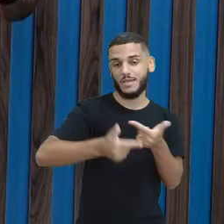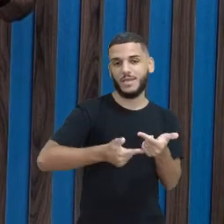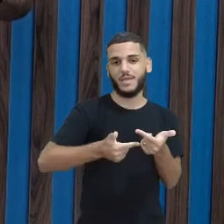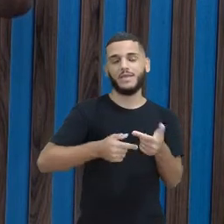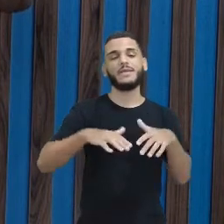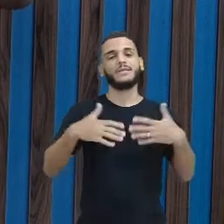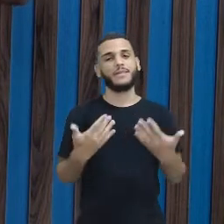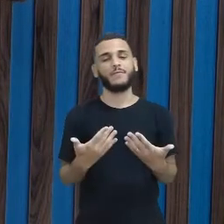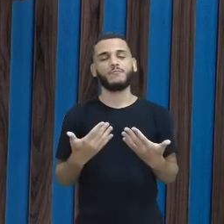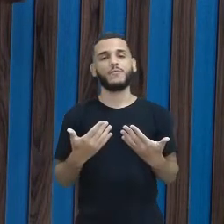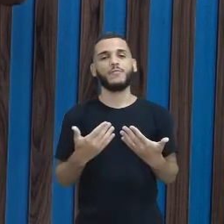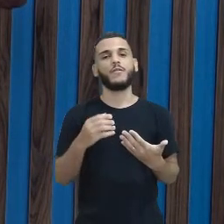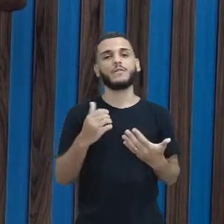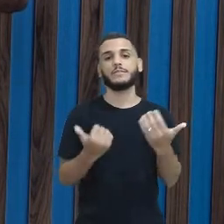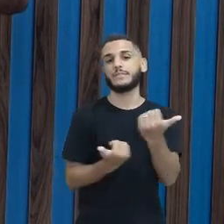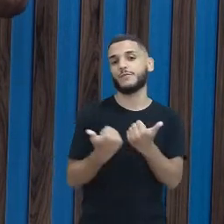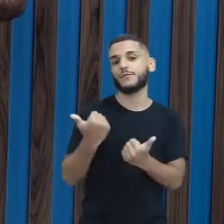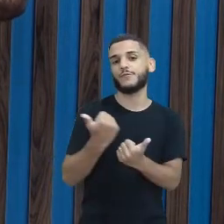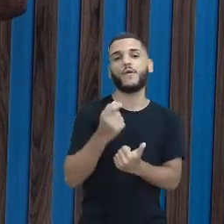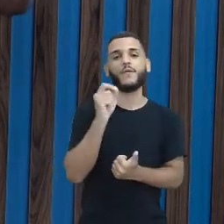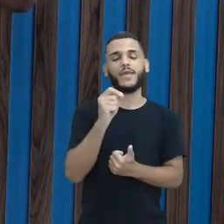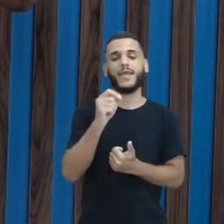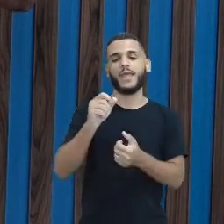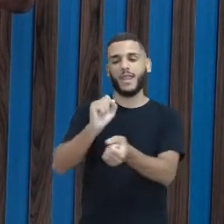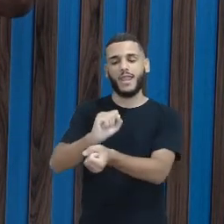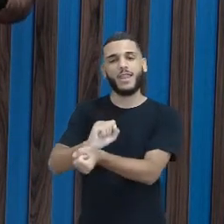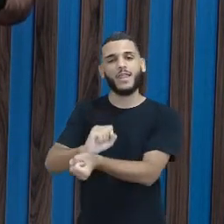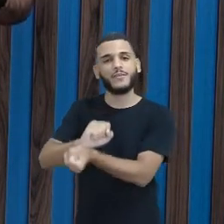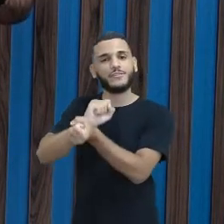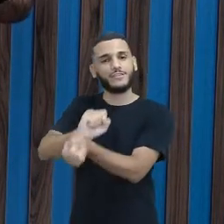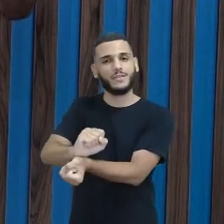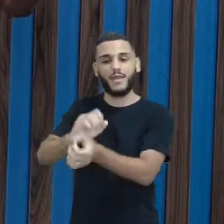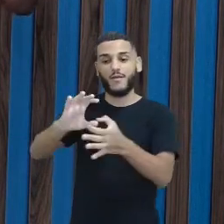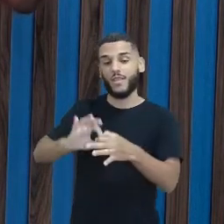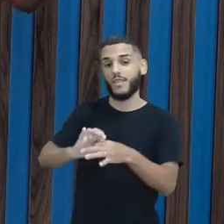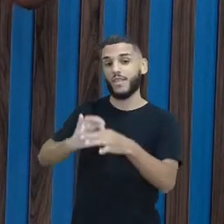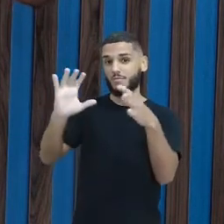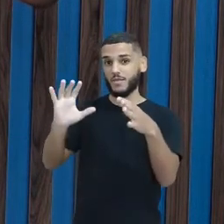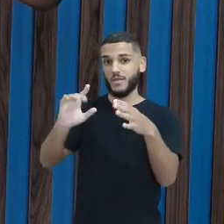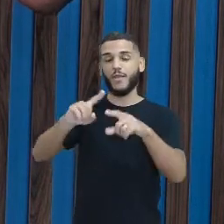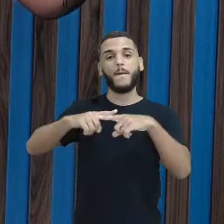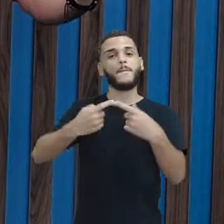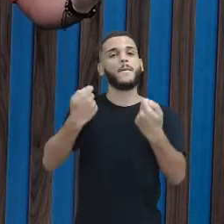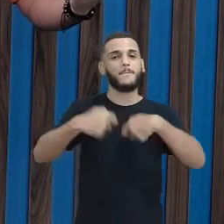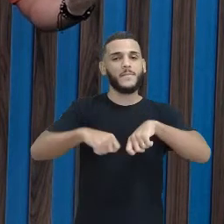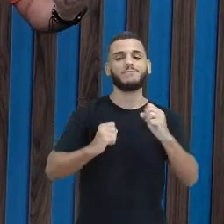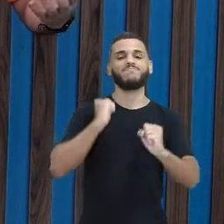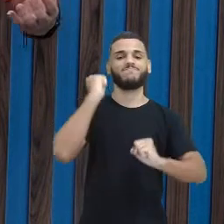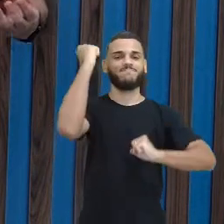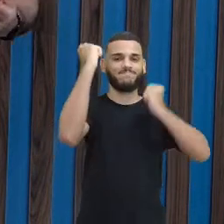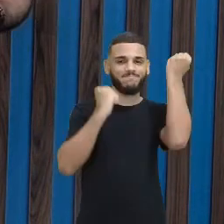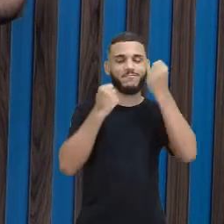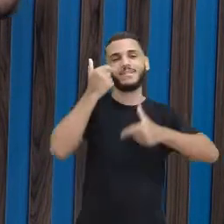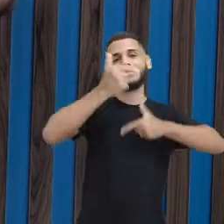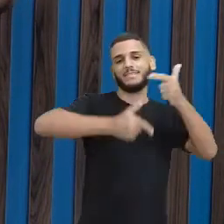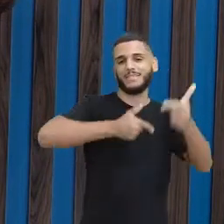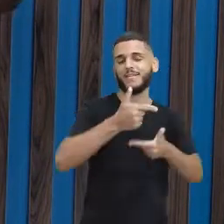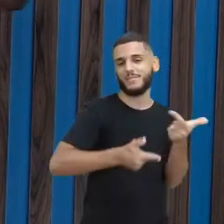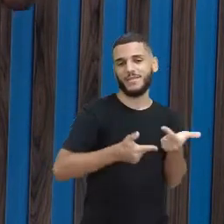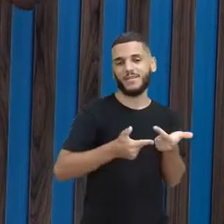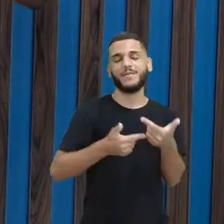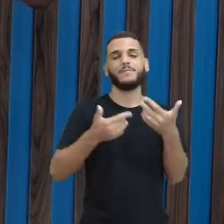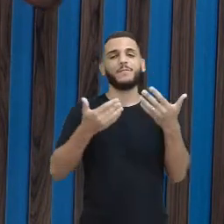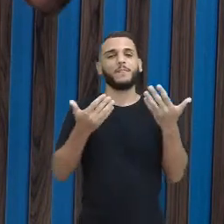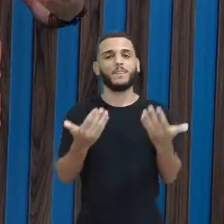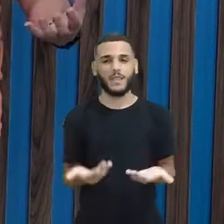né, era transformar ao mesmo tempo aquelas pessoas em trabalhadores, né, para as indústrias e